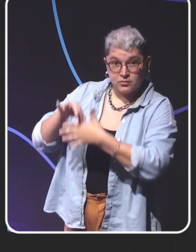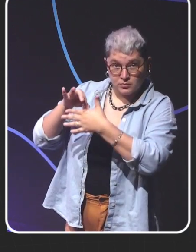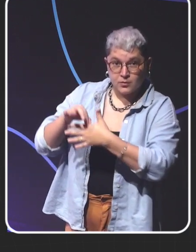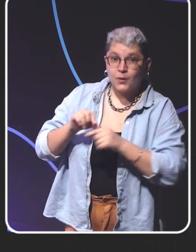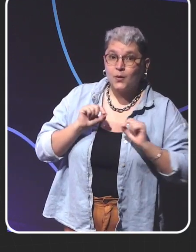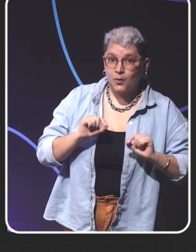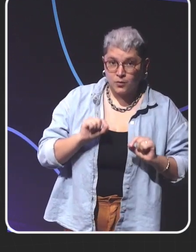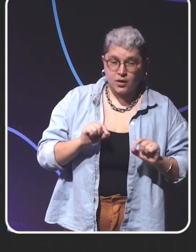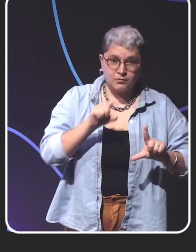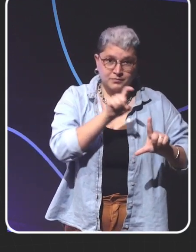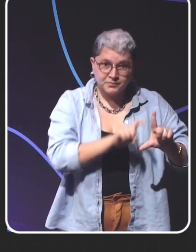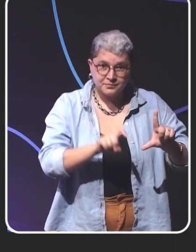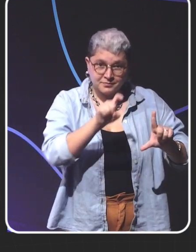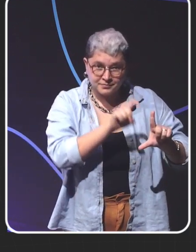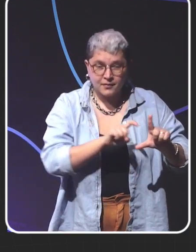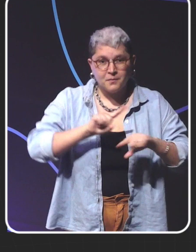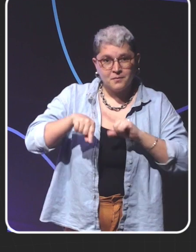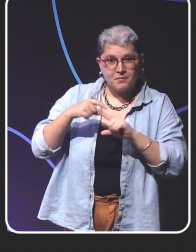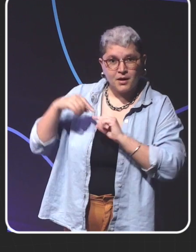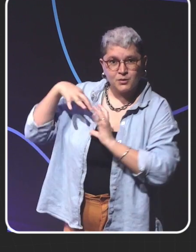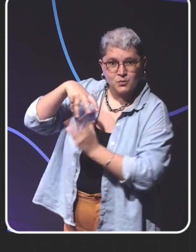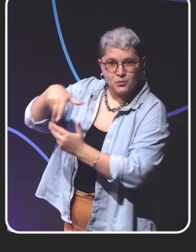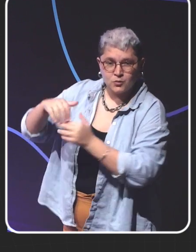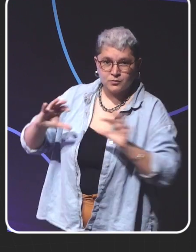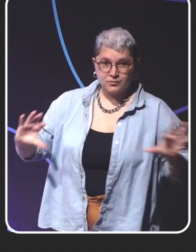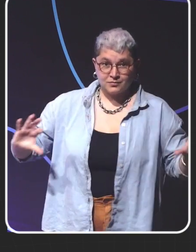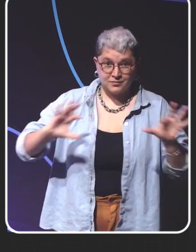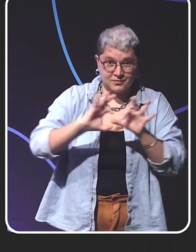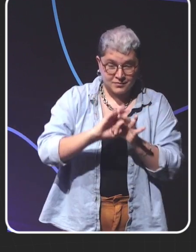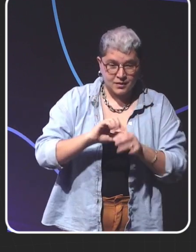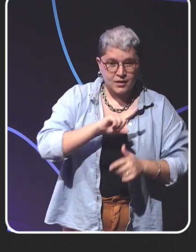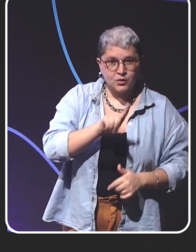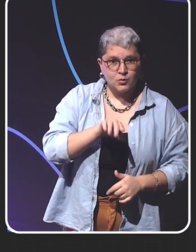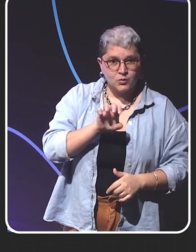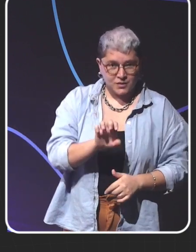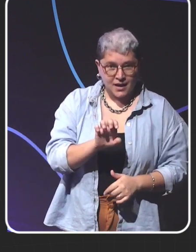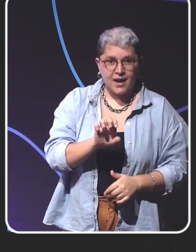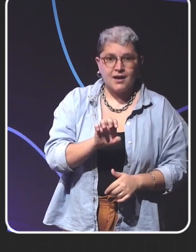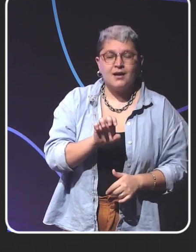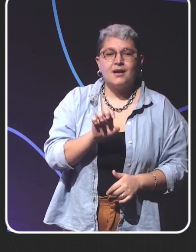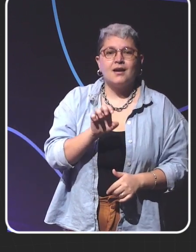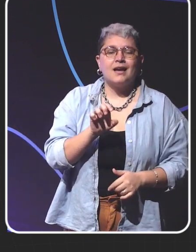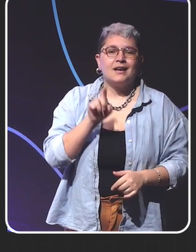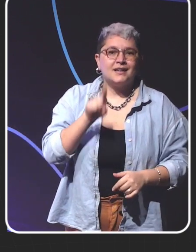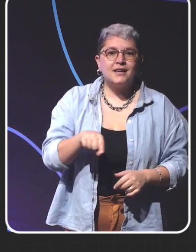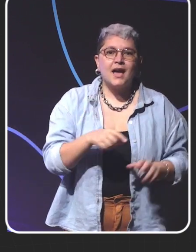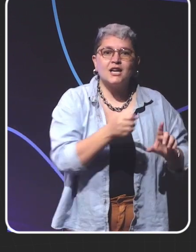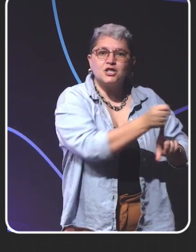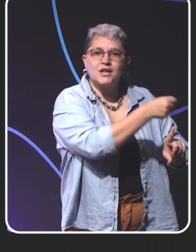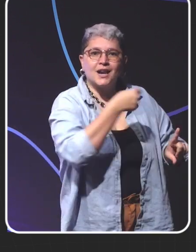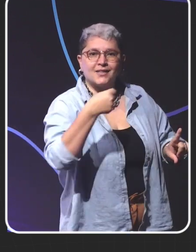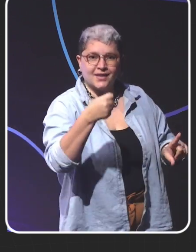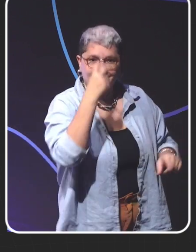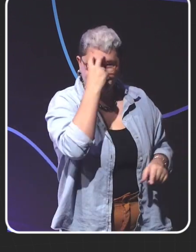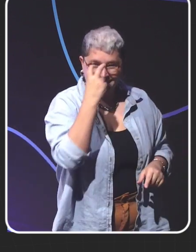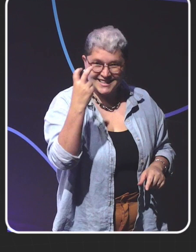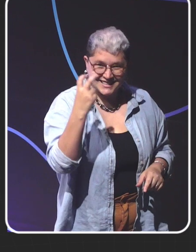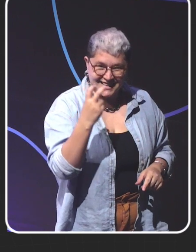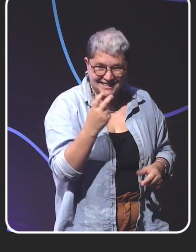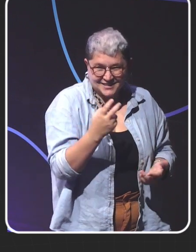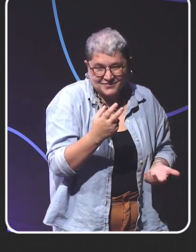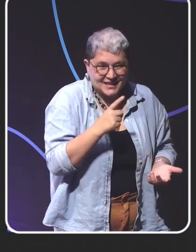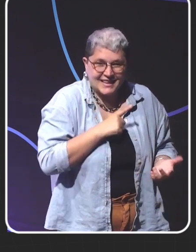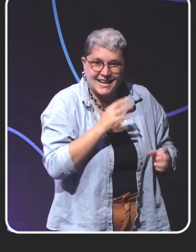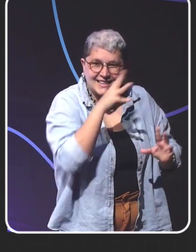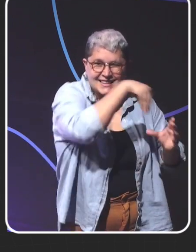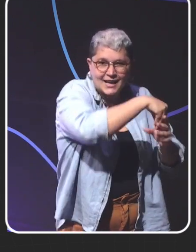Zé Express, da Ambev, que são geladeiras inteligentes, e meu background é em novos negócios, engenharia e